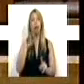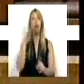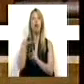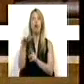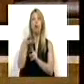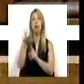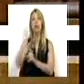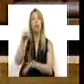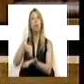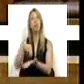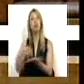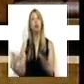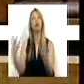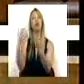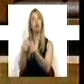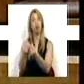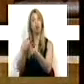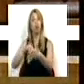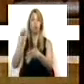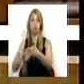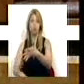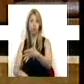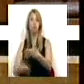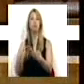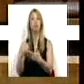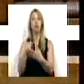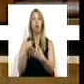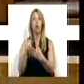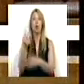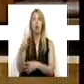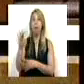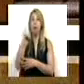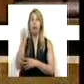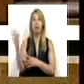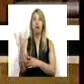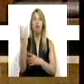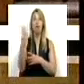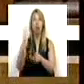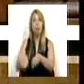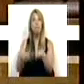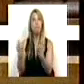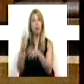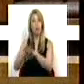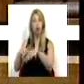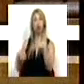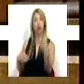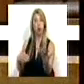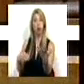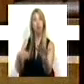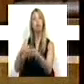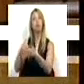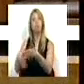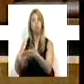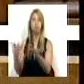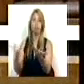posições conjuntas assinadas entre o PS e três partidos à sua esquerda, entre os quais